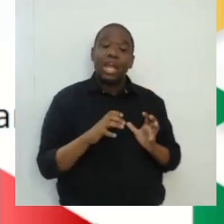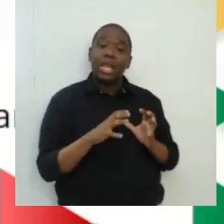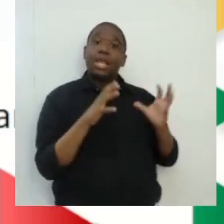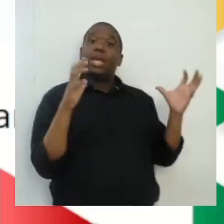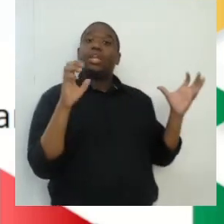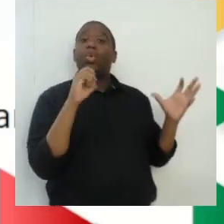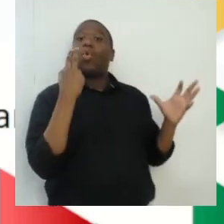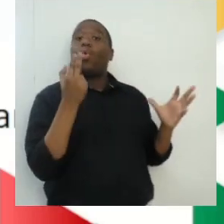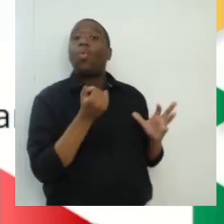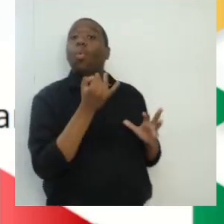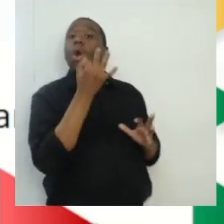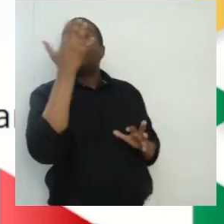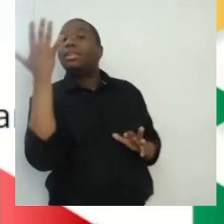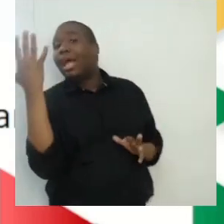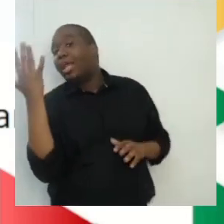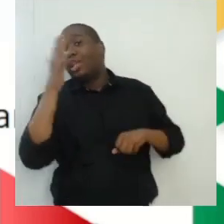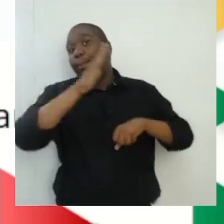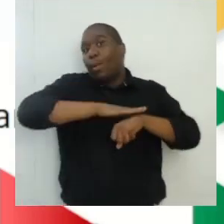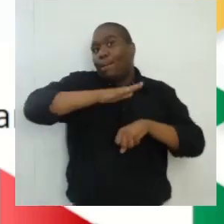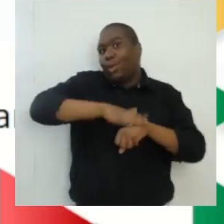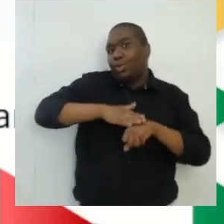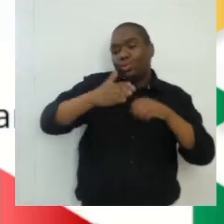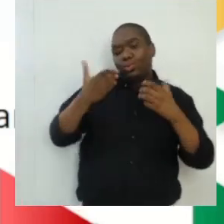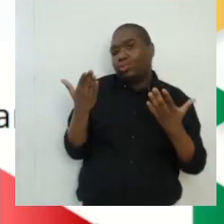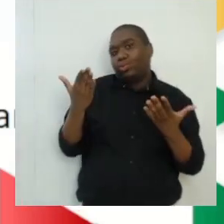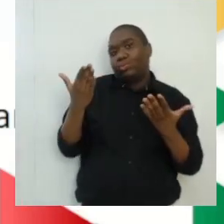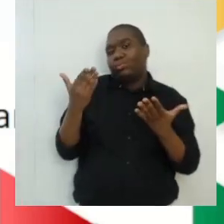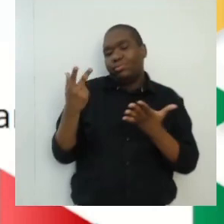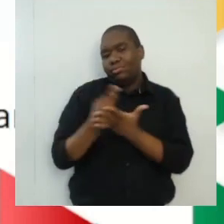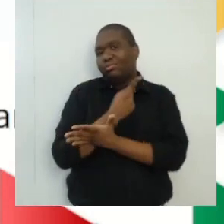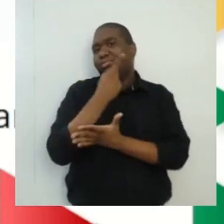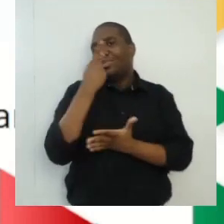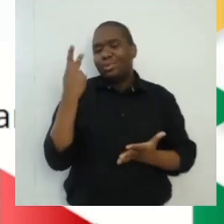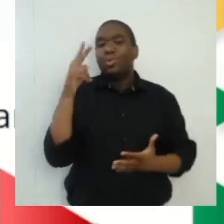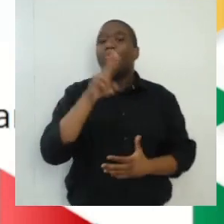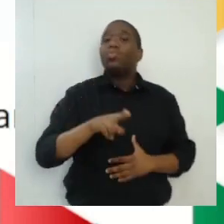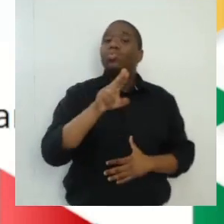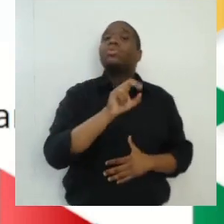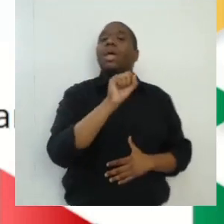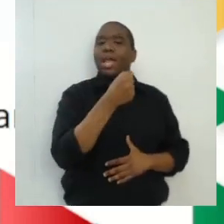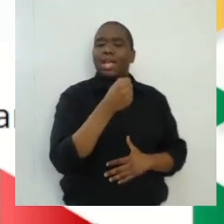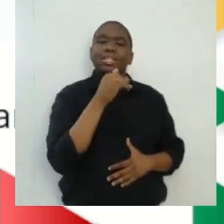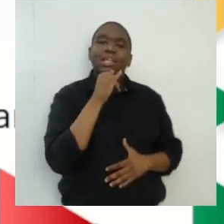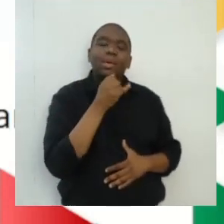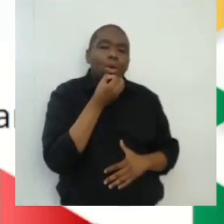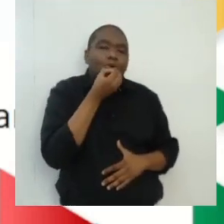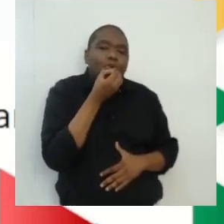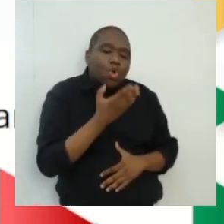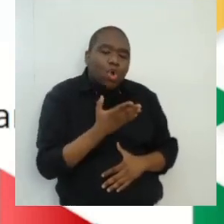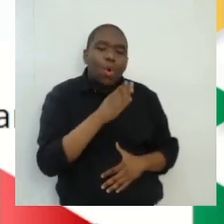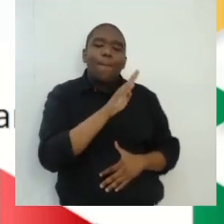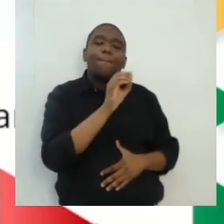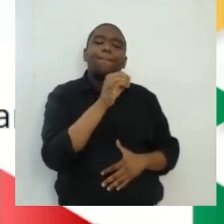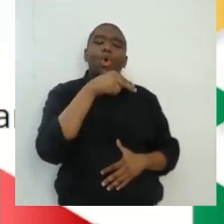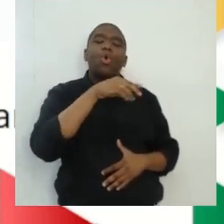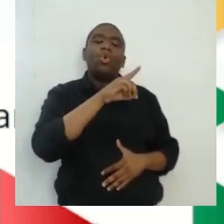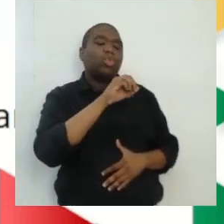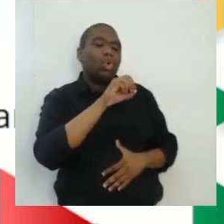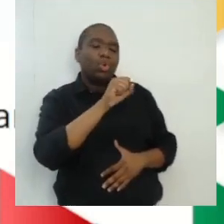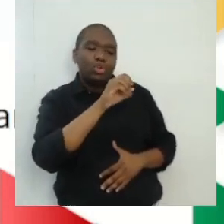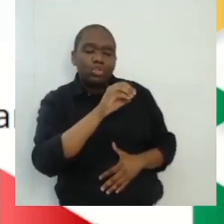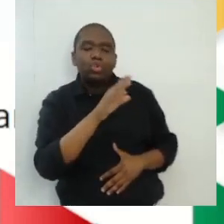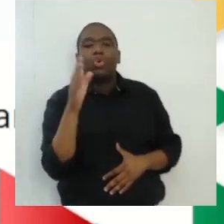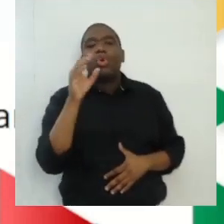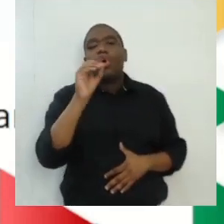quantidade, estado ou circunstância, a gente vai utilizar o S, como bondoso, feiosa,